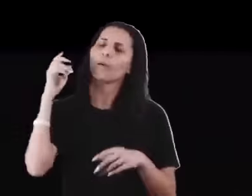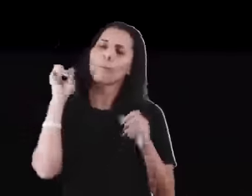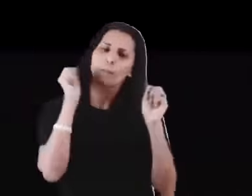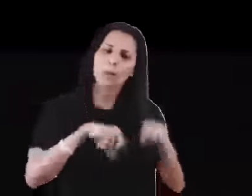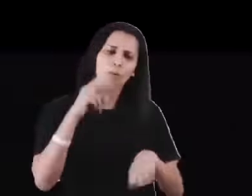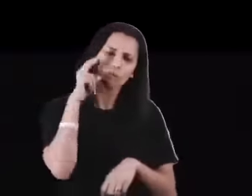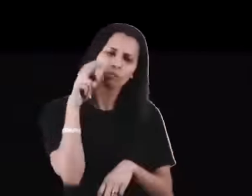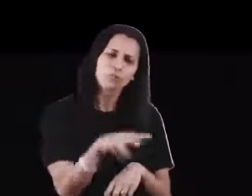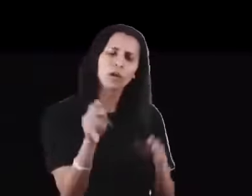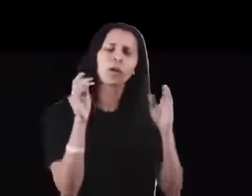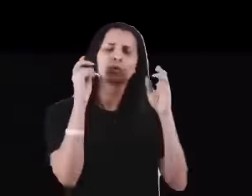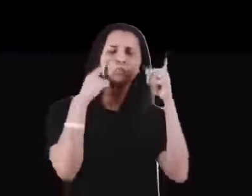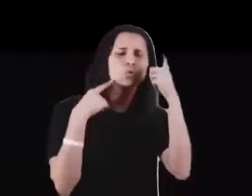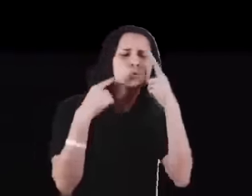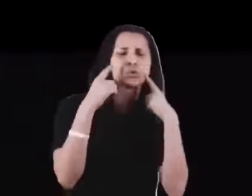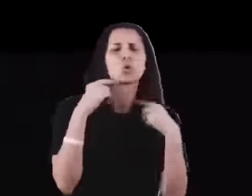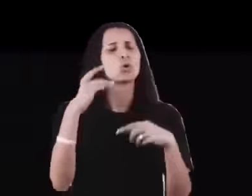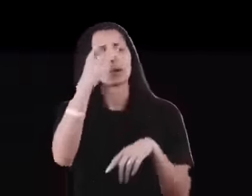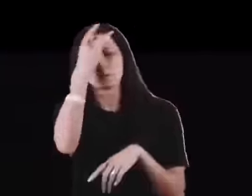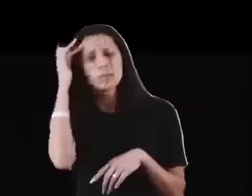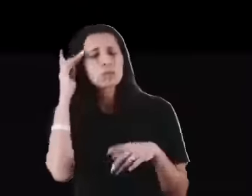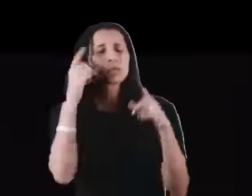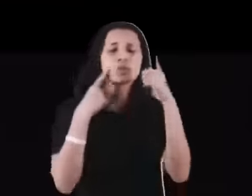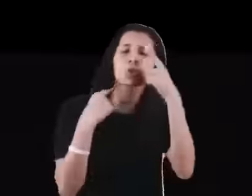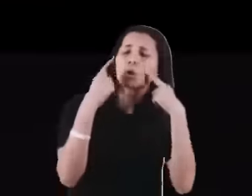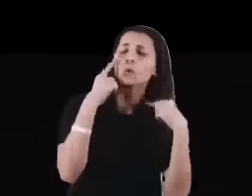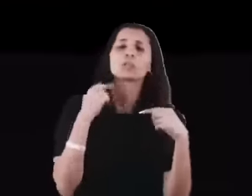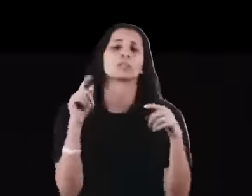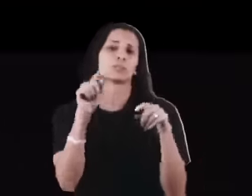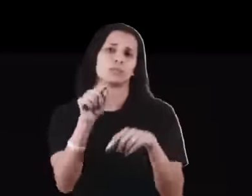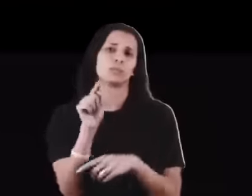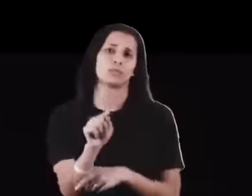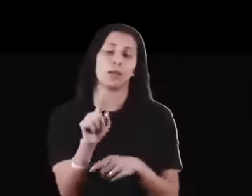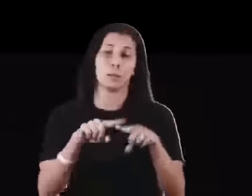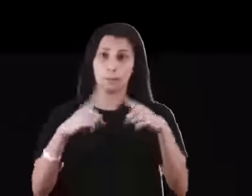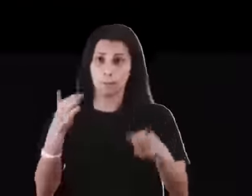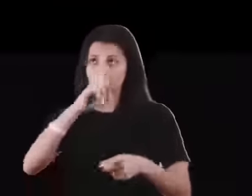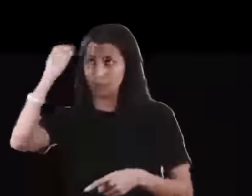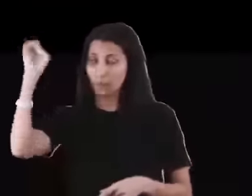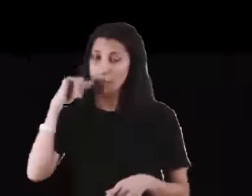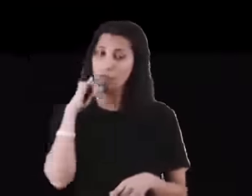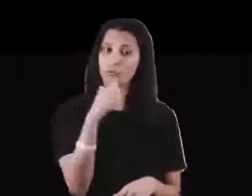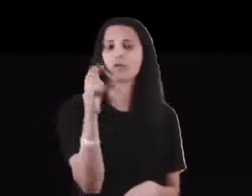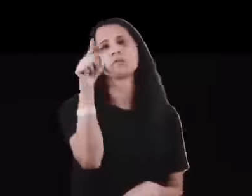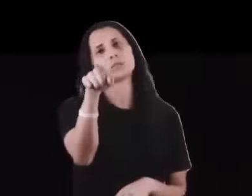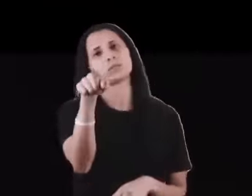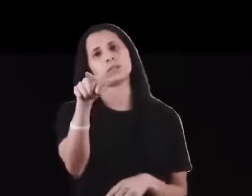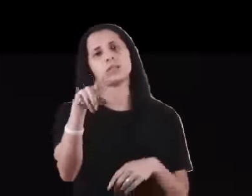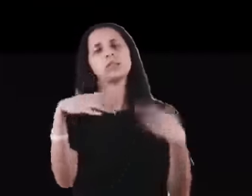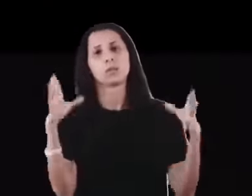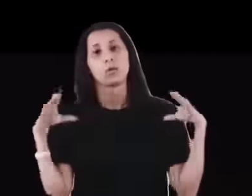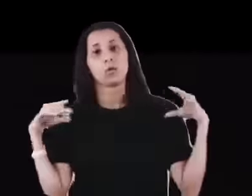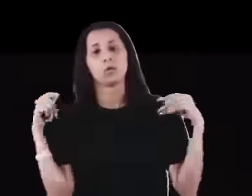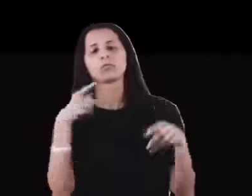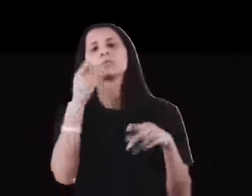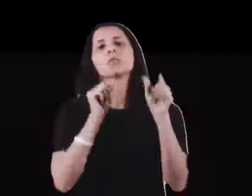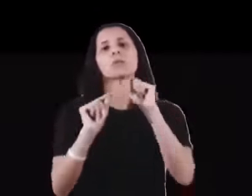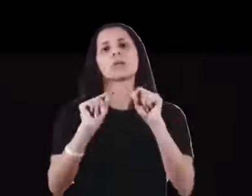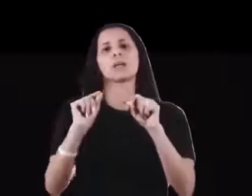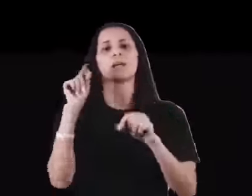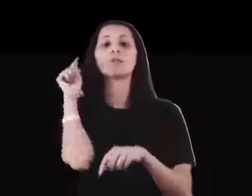amiga que tá orando por você de alguém que tá clamando por você mas ele falei com você para tomar uma atitude ou a gente acerta com você que eu tô falando viu H